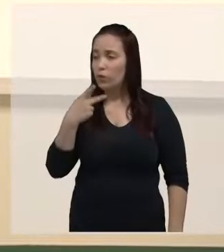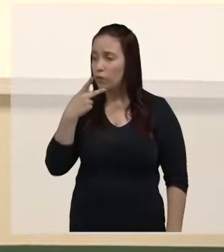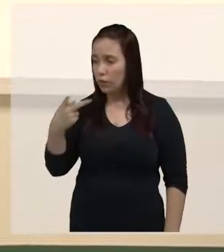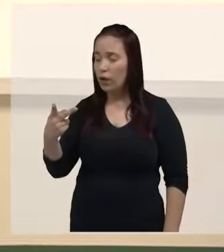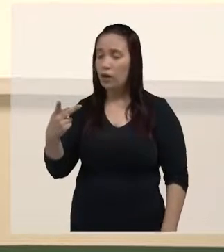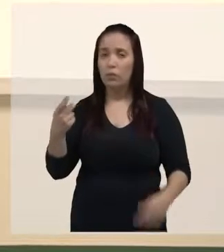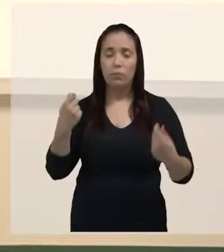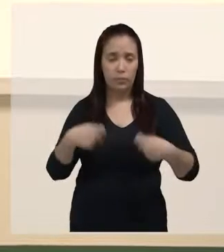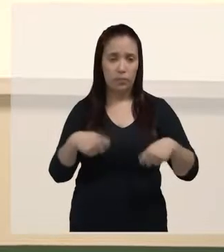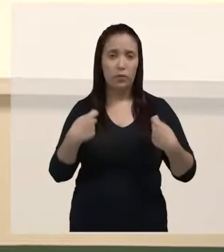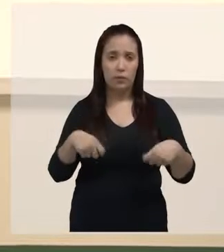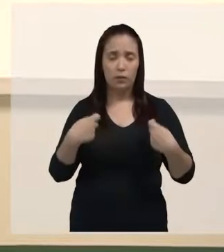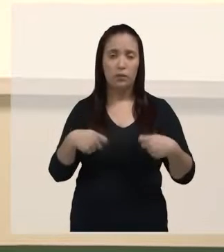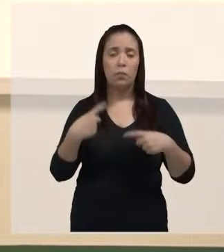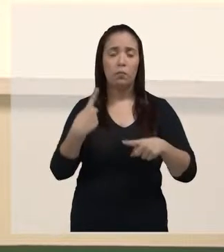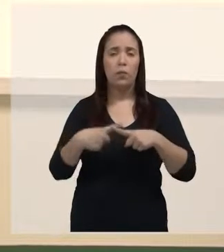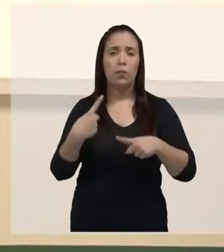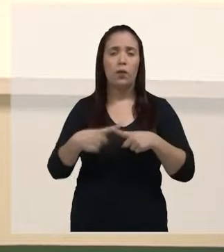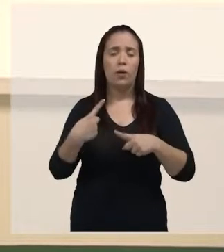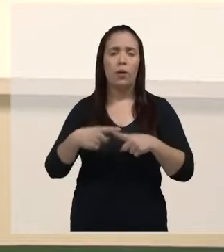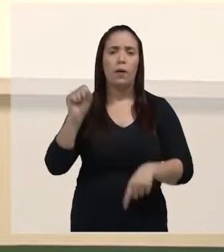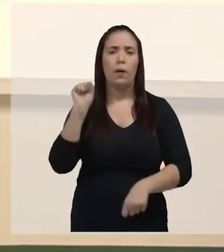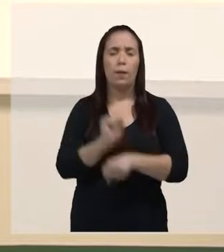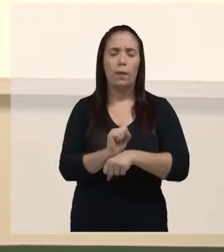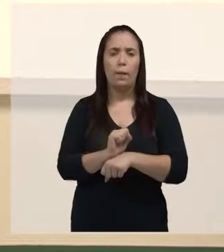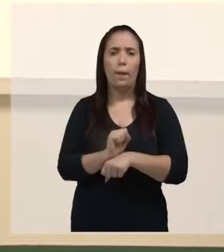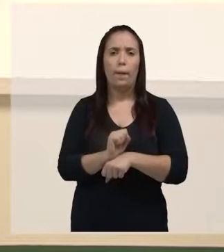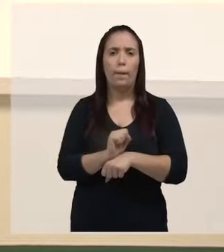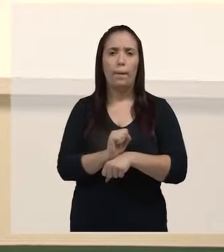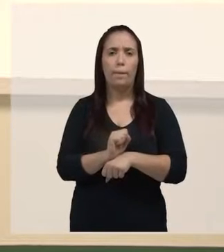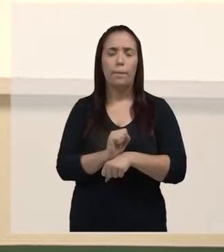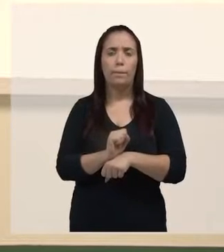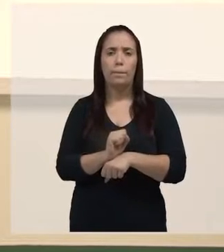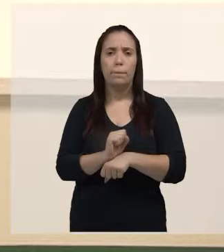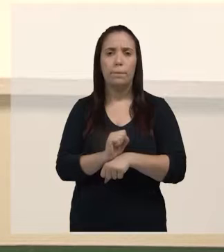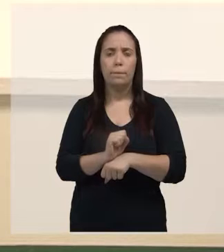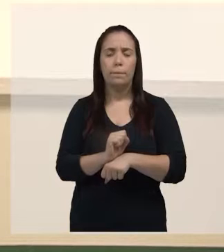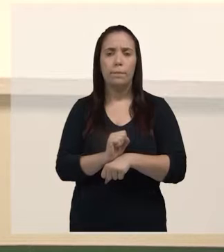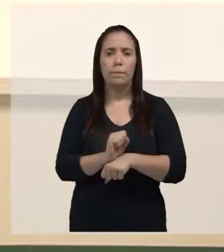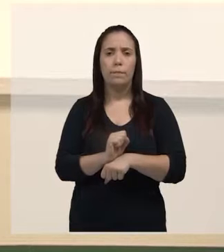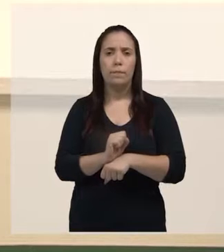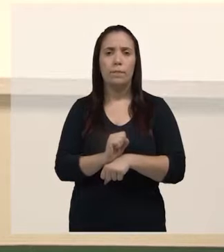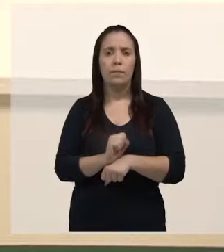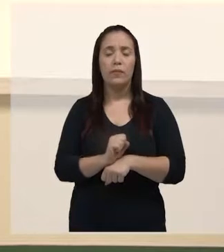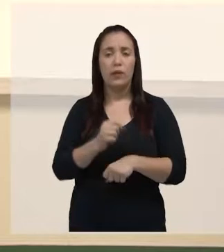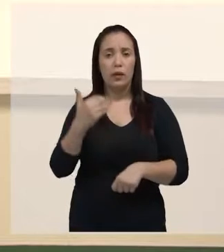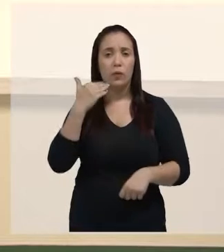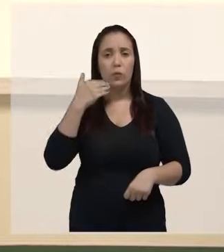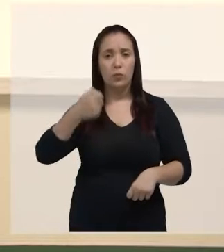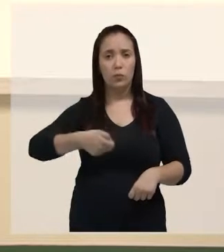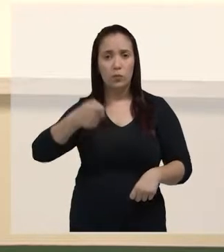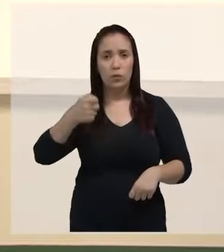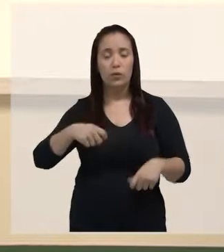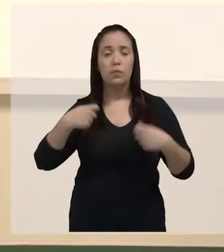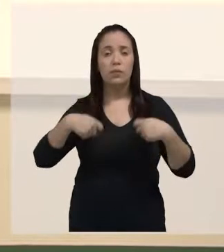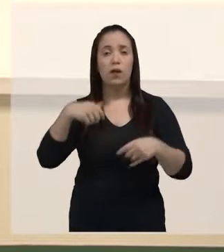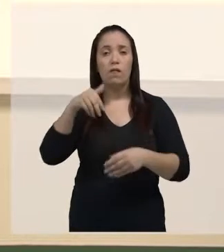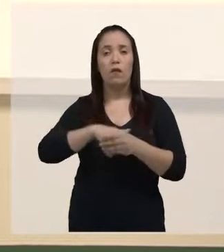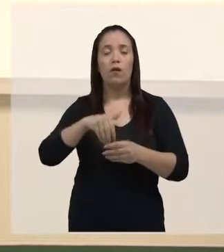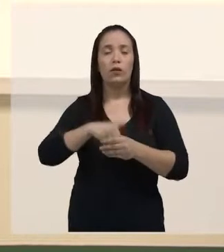bom. ser, para acabar com esse, porque o que é que você espera do juiz? Que ele vote de forma